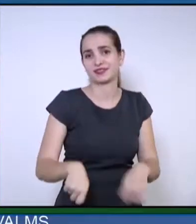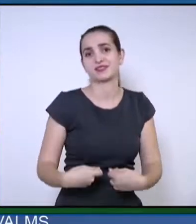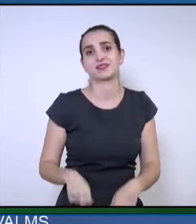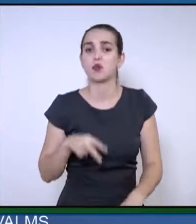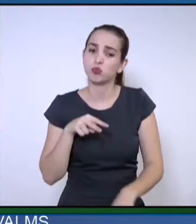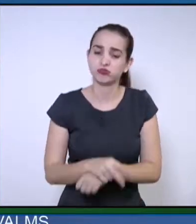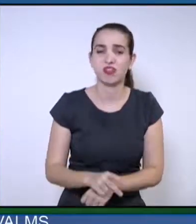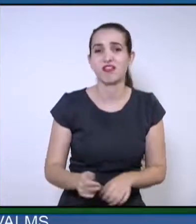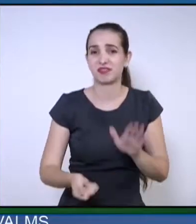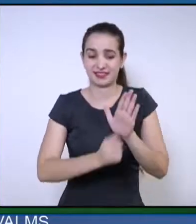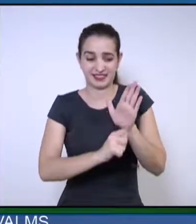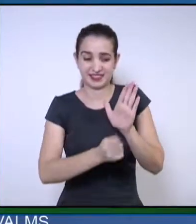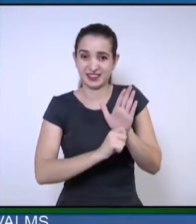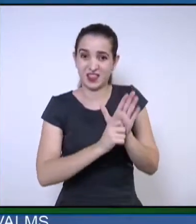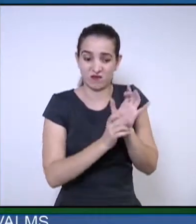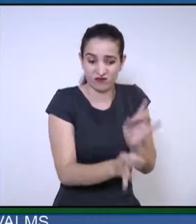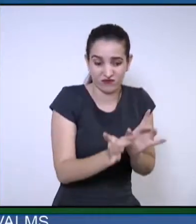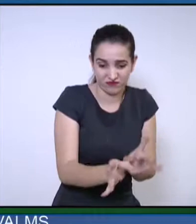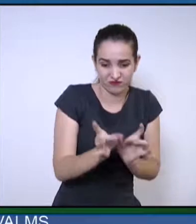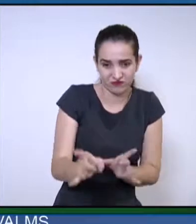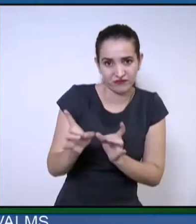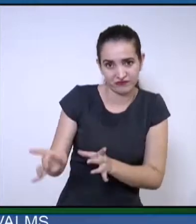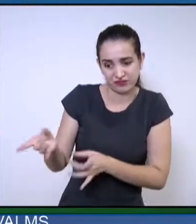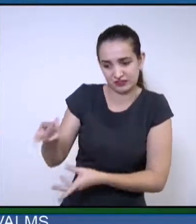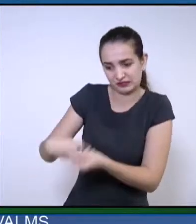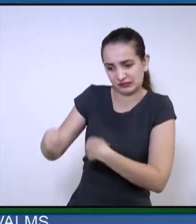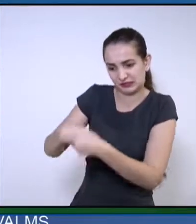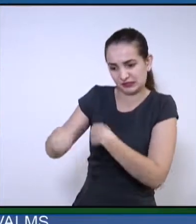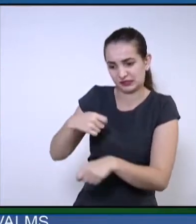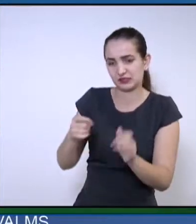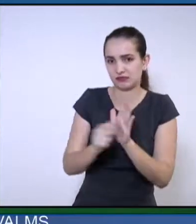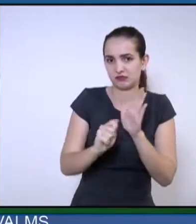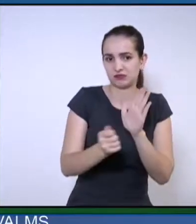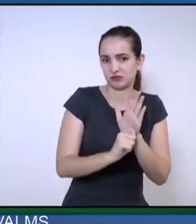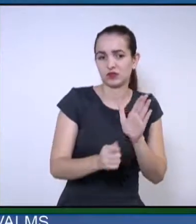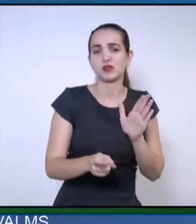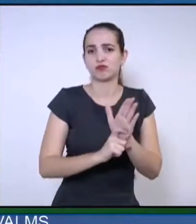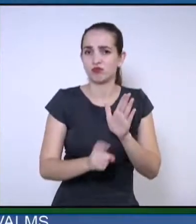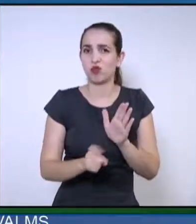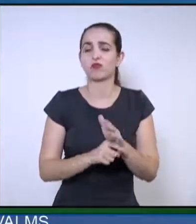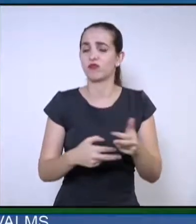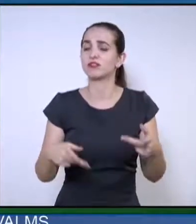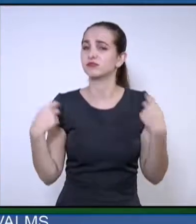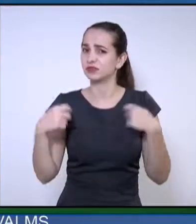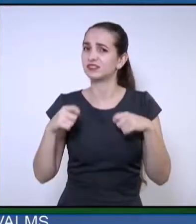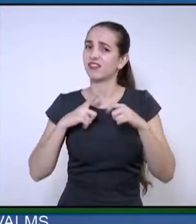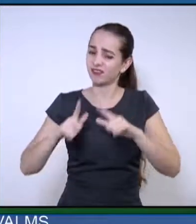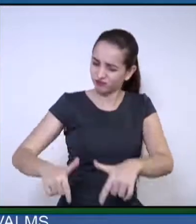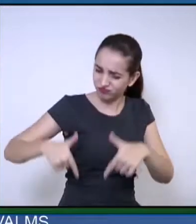Que o narcotráfico, deputado Barbosinha, precisa ser combatido.